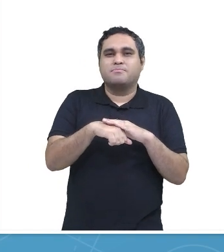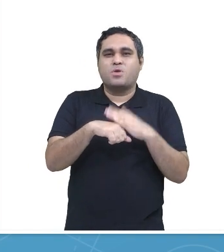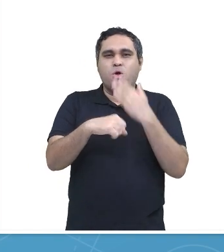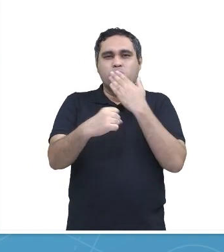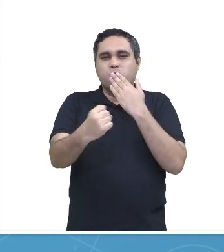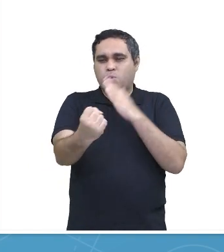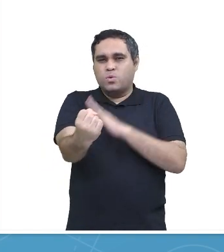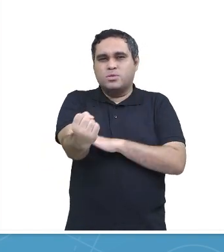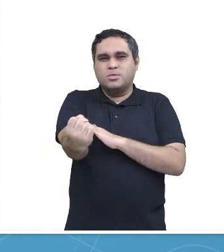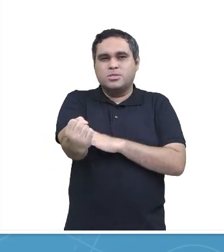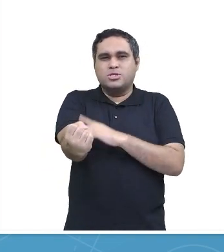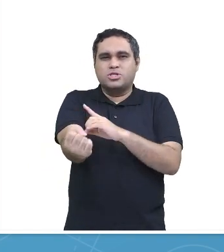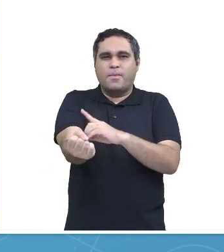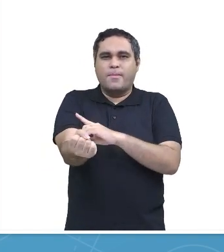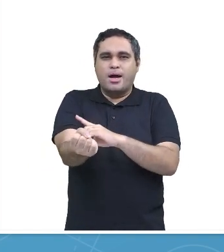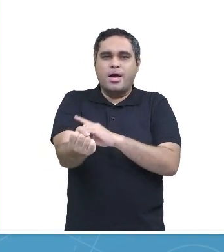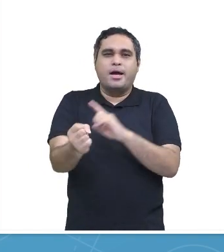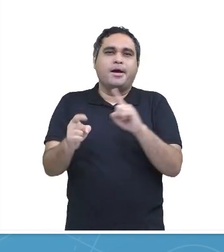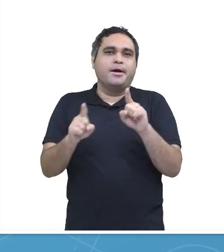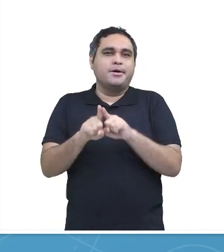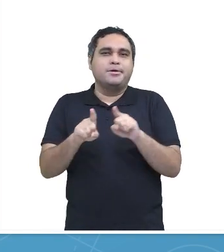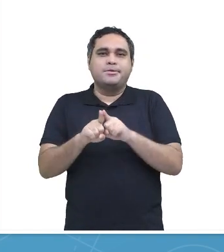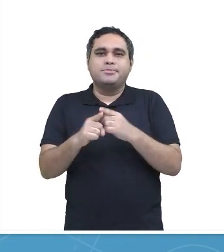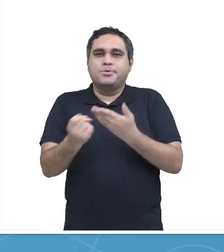se ter muito cuidado.